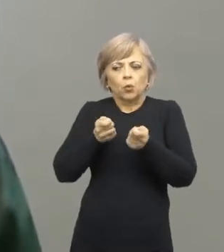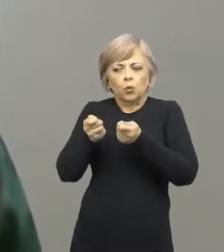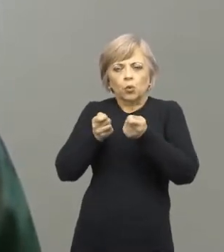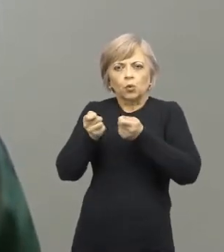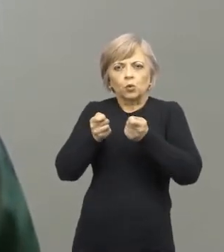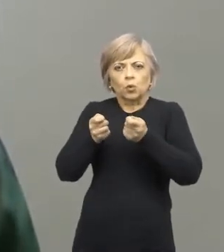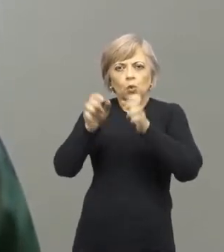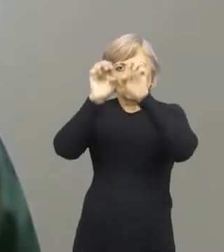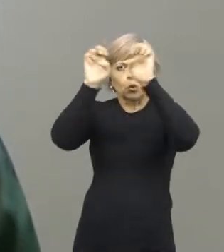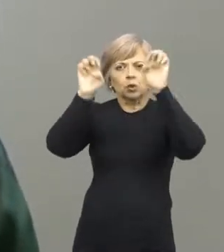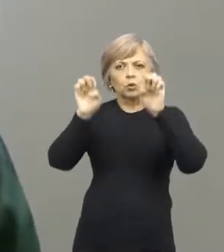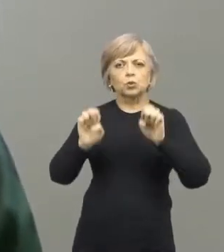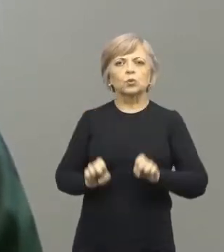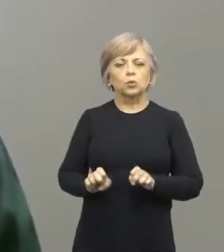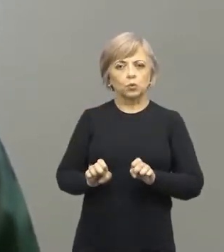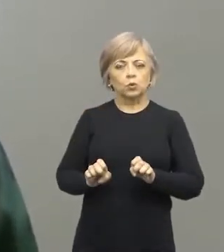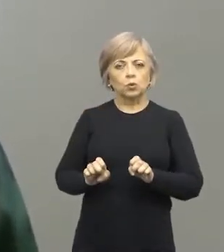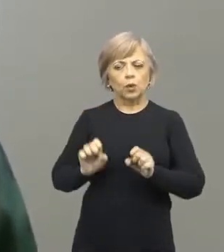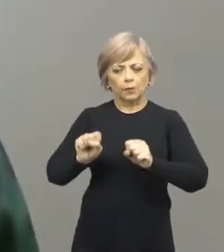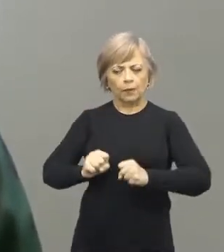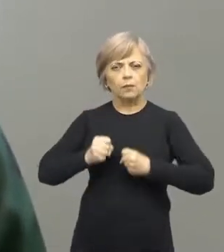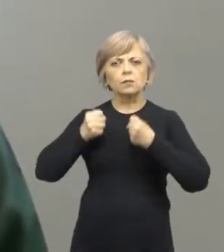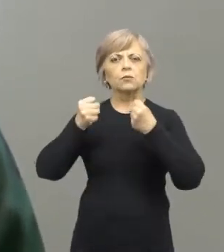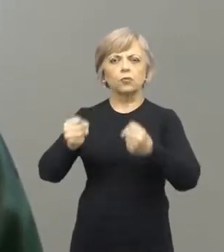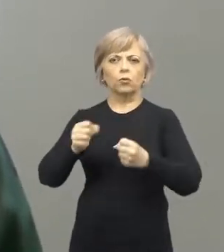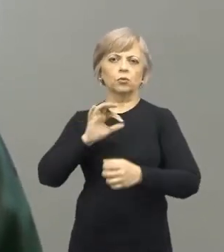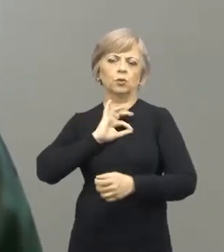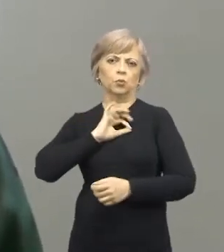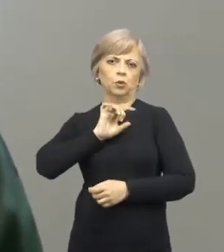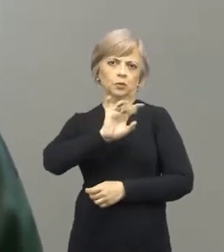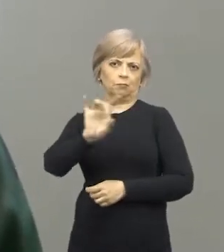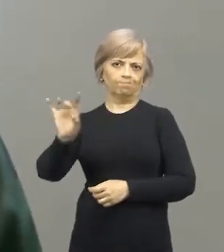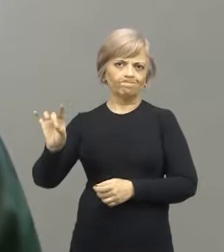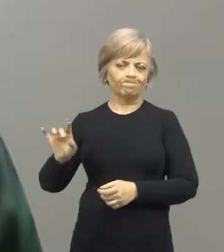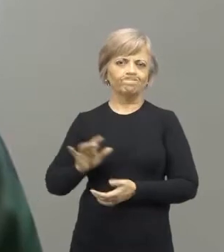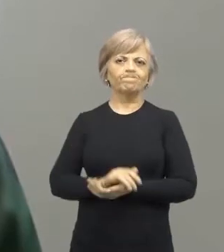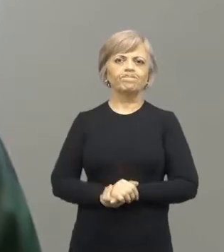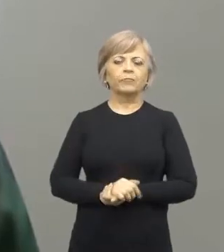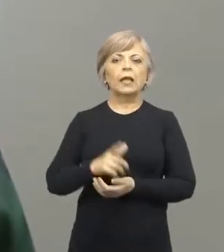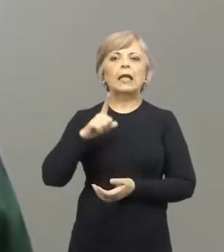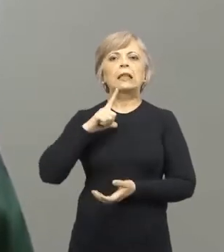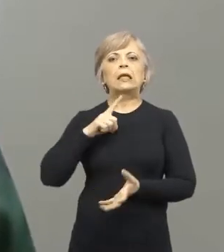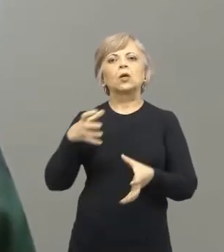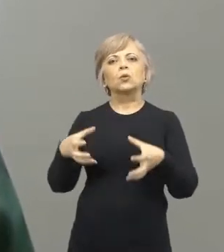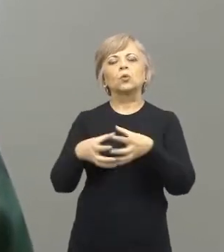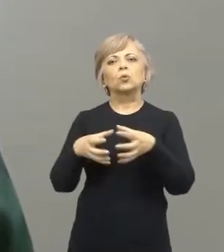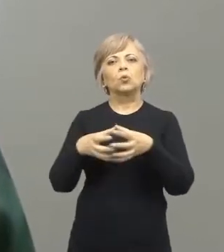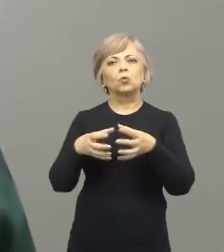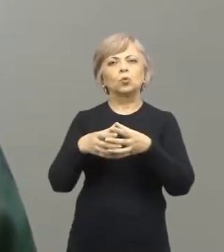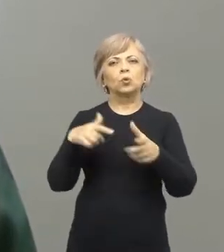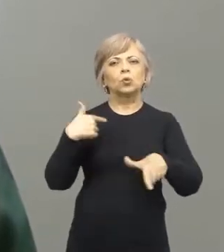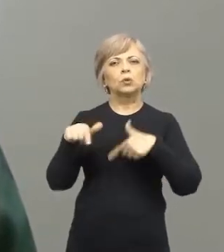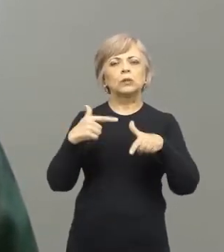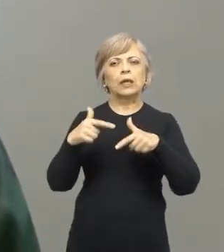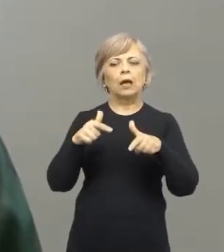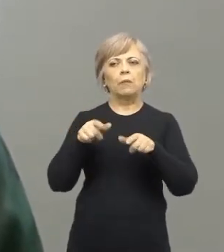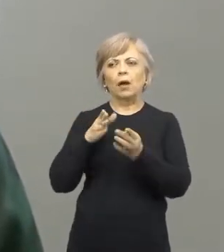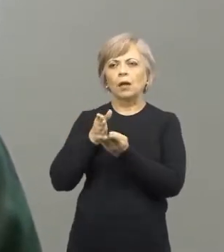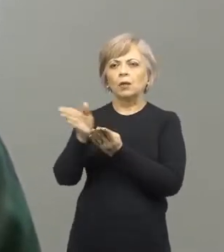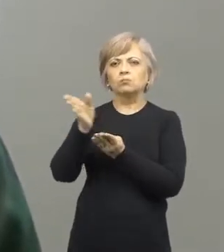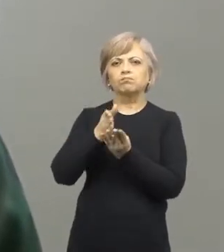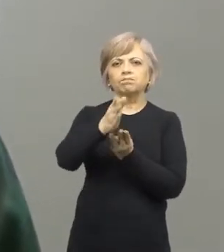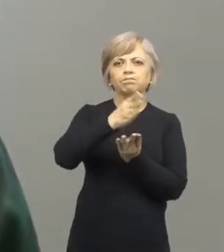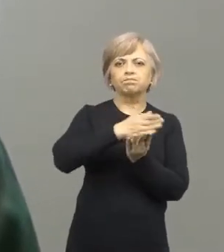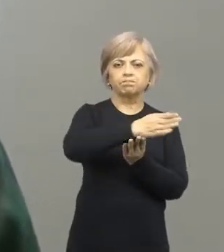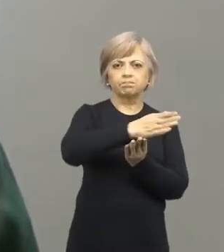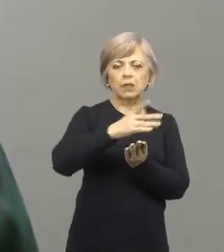controle estruturante das forças policiais. Então é um grupo que tem uma atuação híbrida, nós trabalhamos tanto